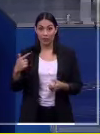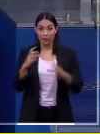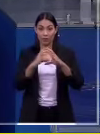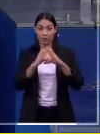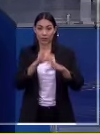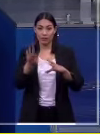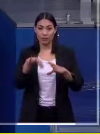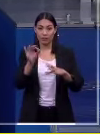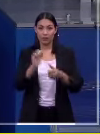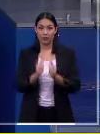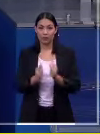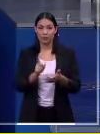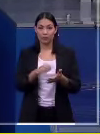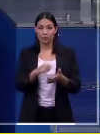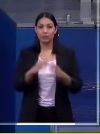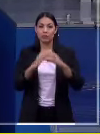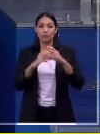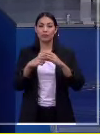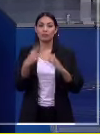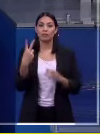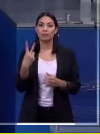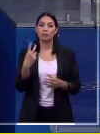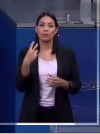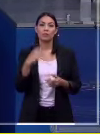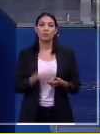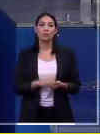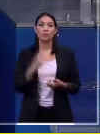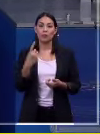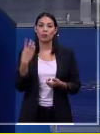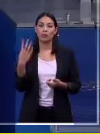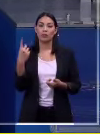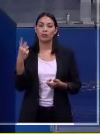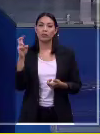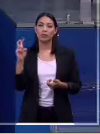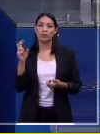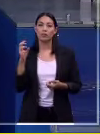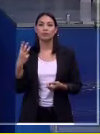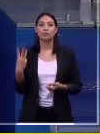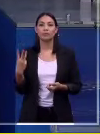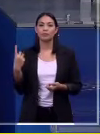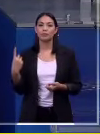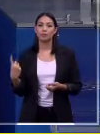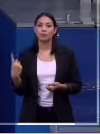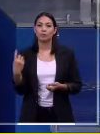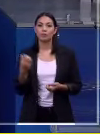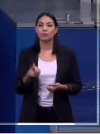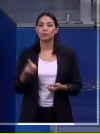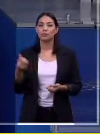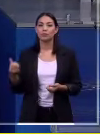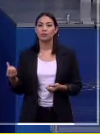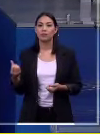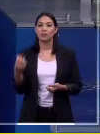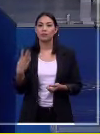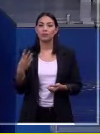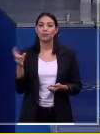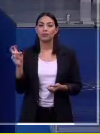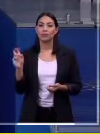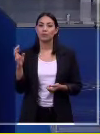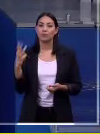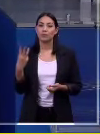números sorteados na Time Mania, concurso 1415. 31, 66,